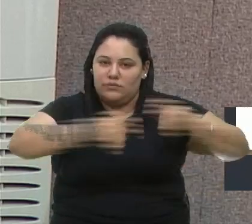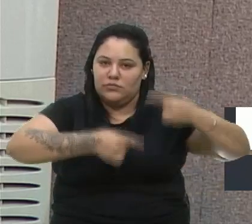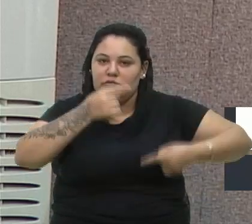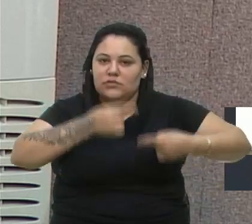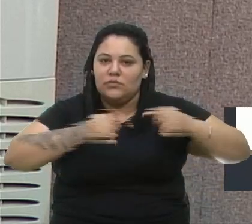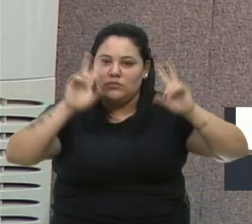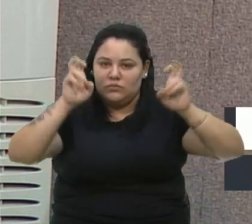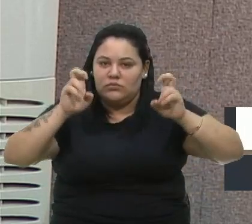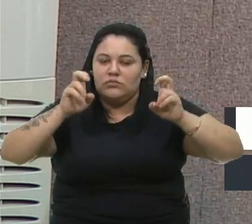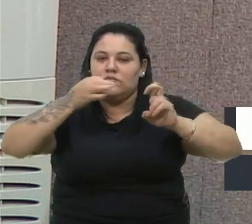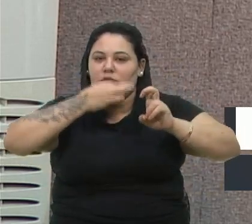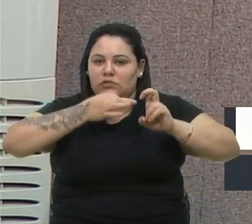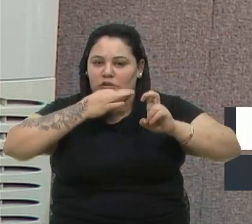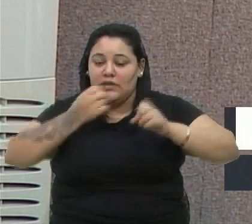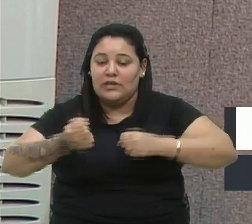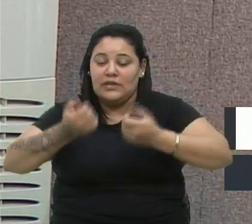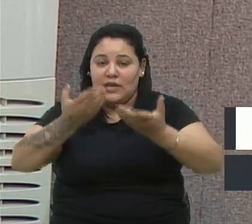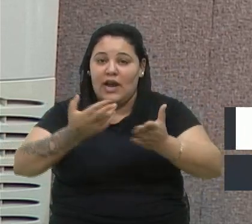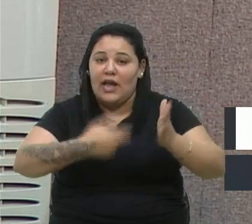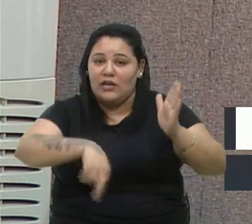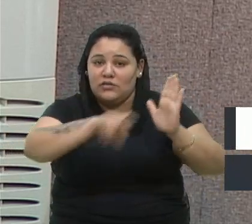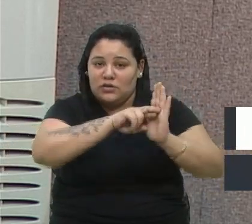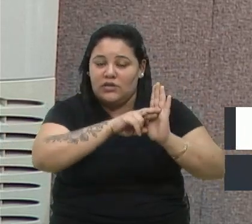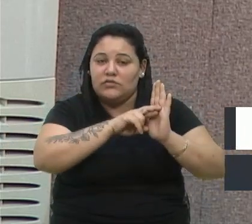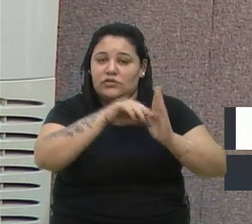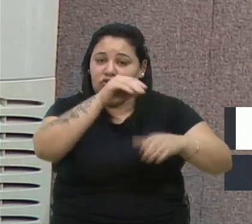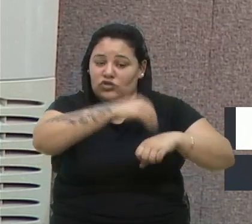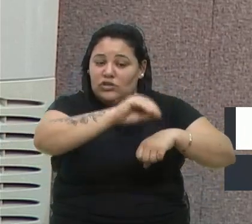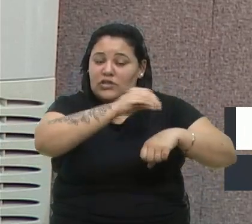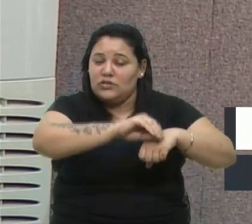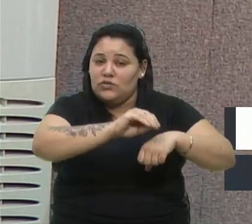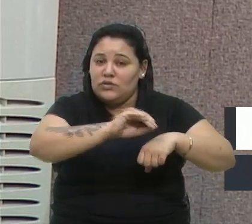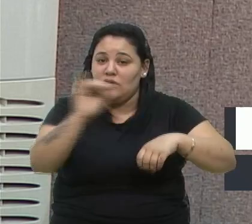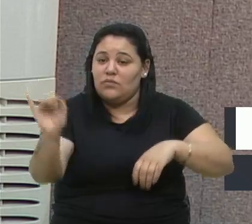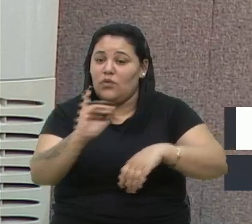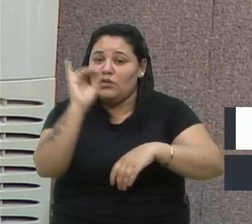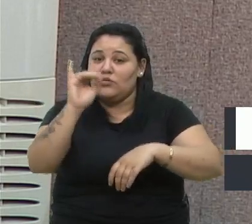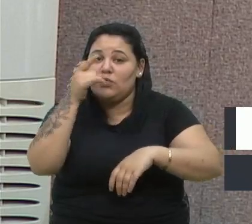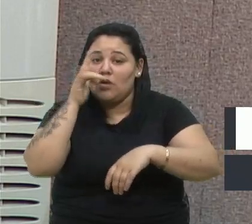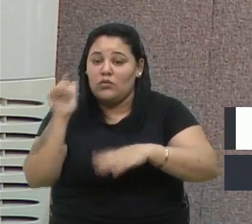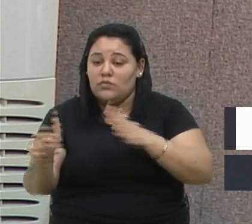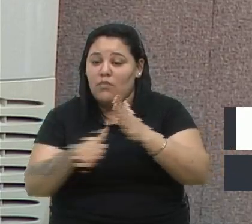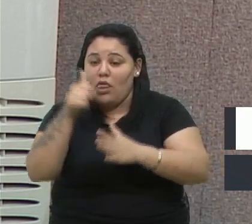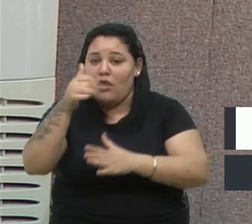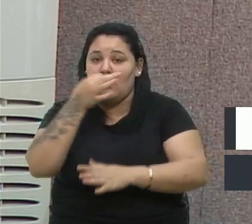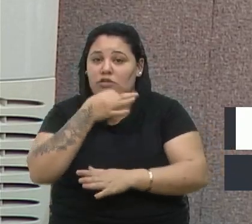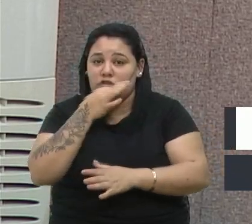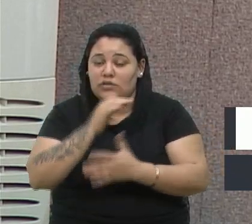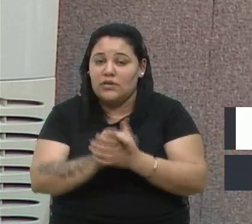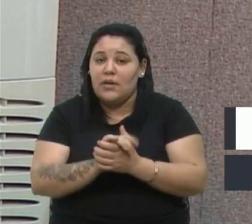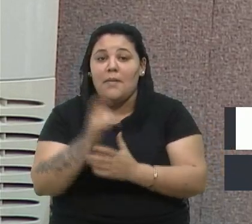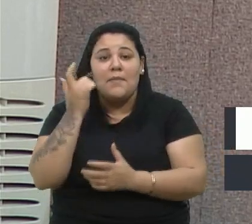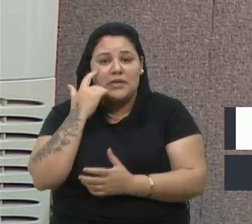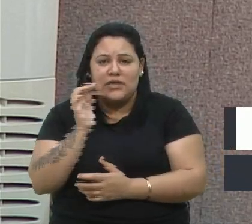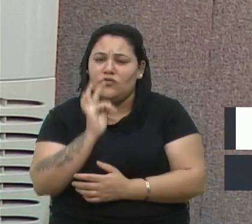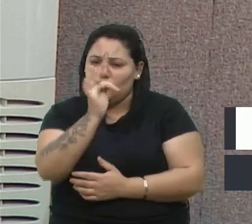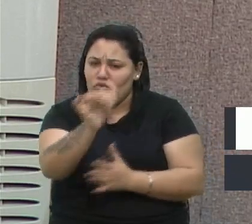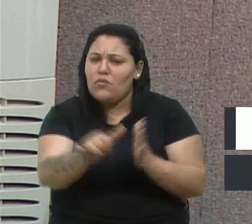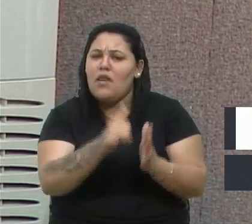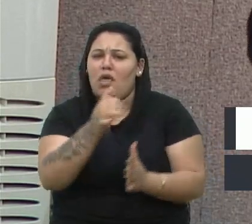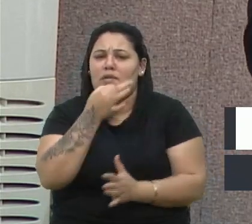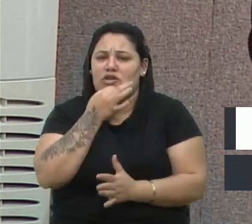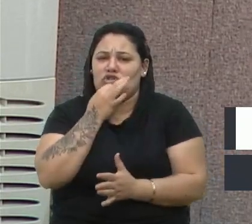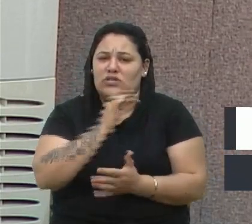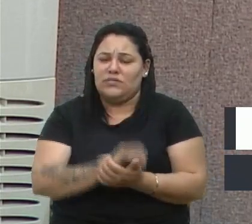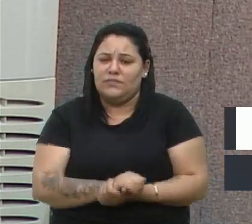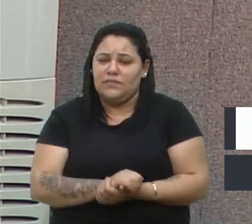cidade e entregar resultados e proposições importantes para melhorar a cidade de Caxias do Sul e pensar uma Caxias de futuro. E não